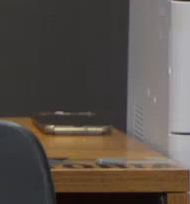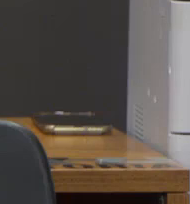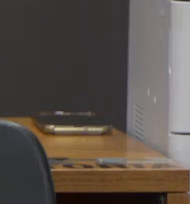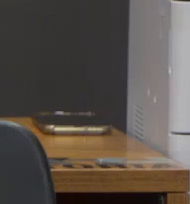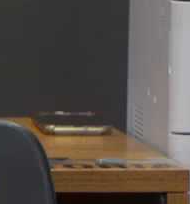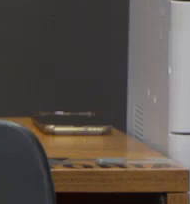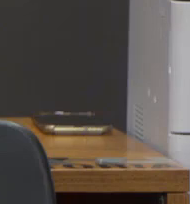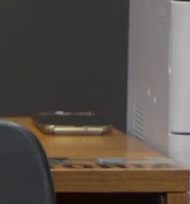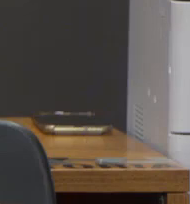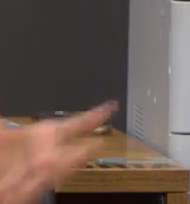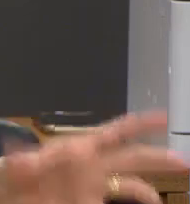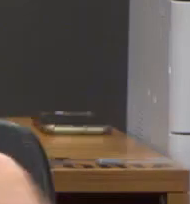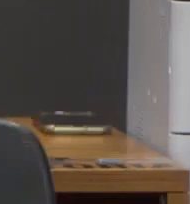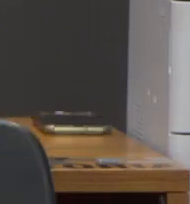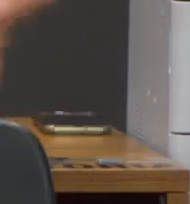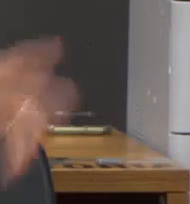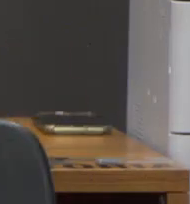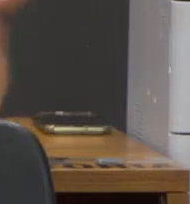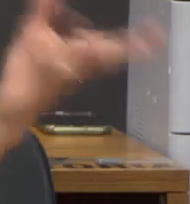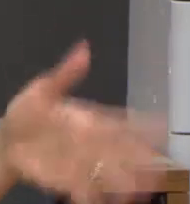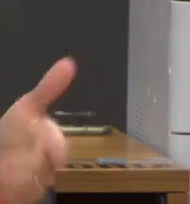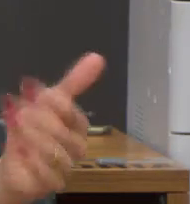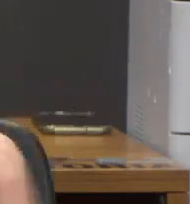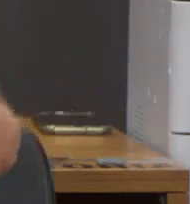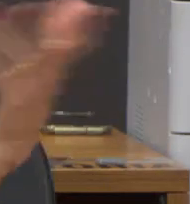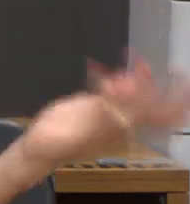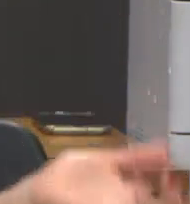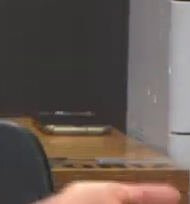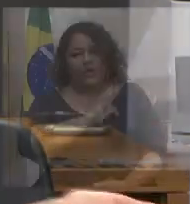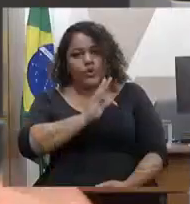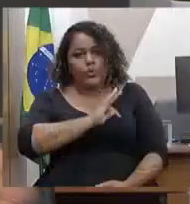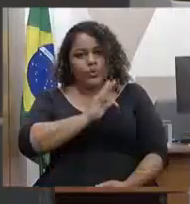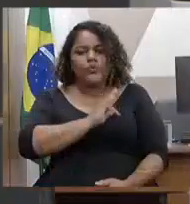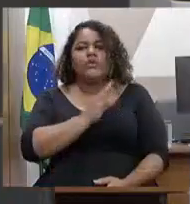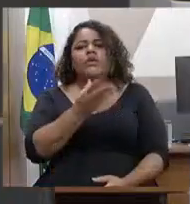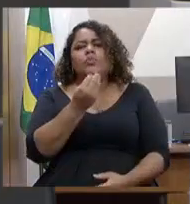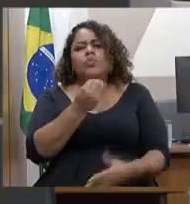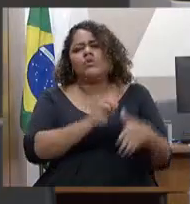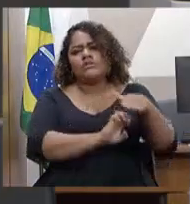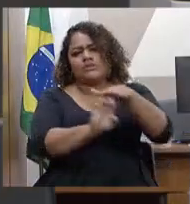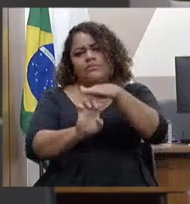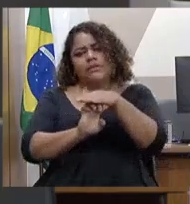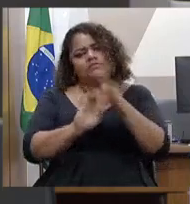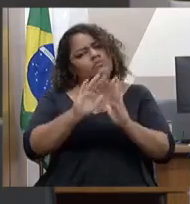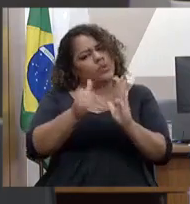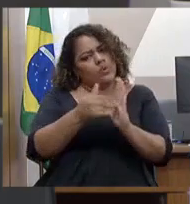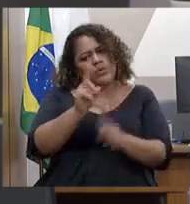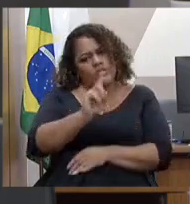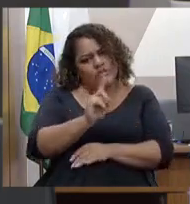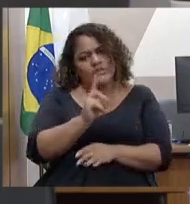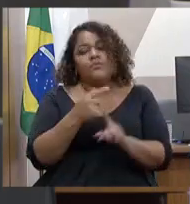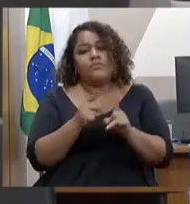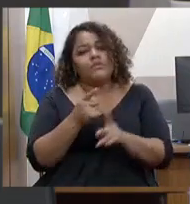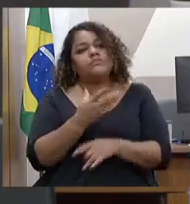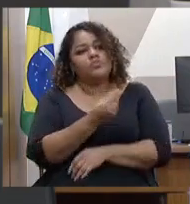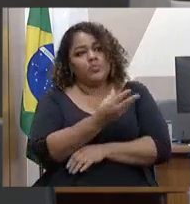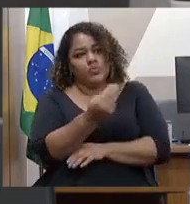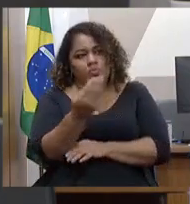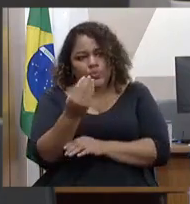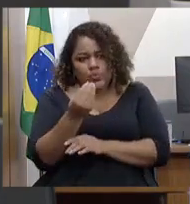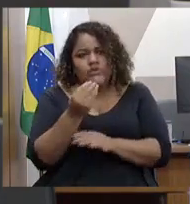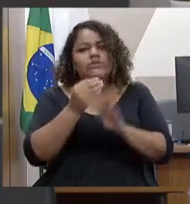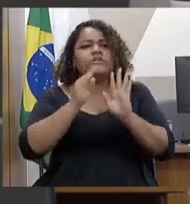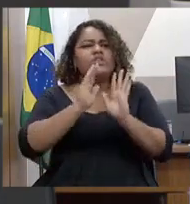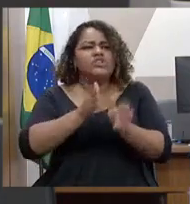visitas as empresas né não todas ainda e não muitas ainda porque nós é um início mas já tivemos ali